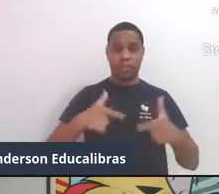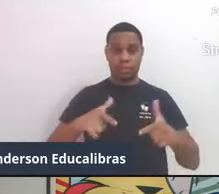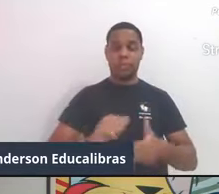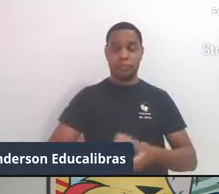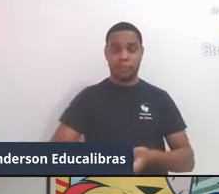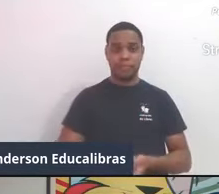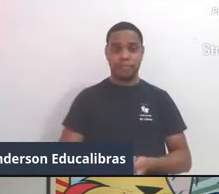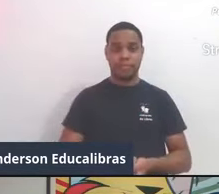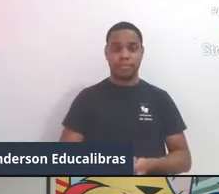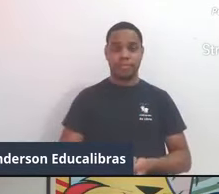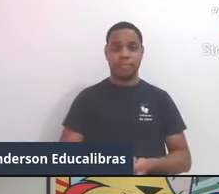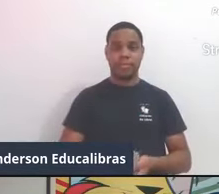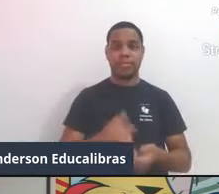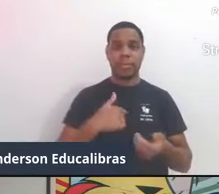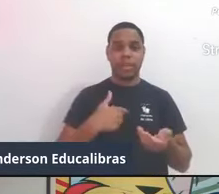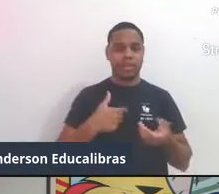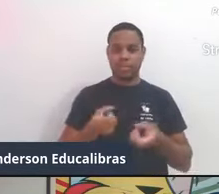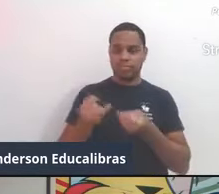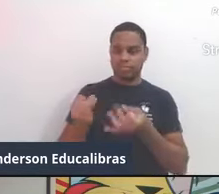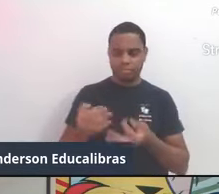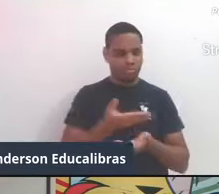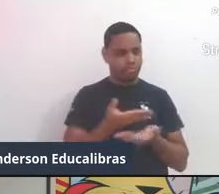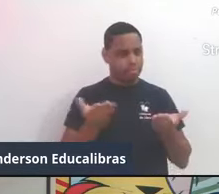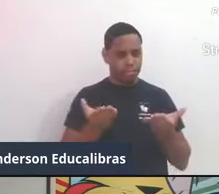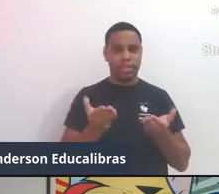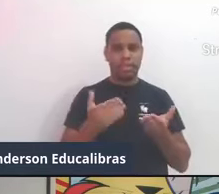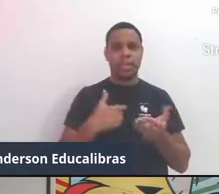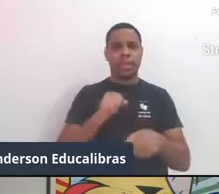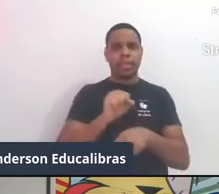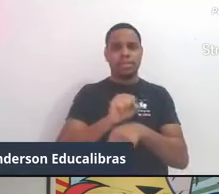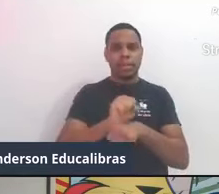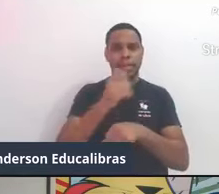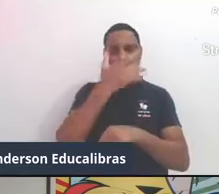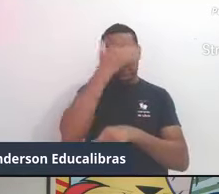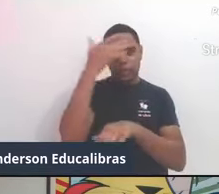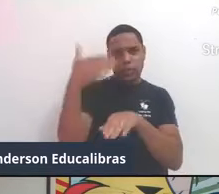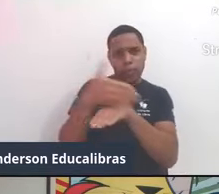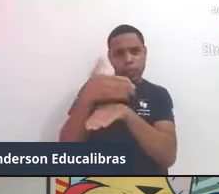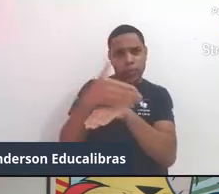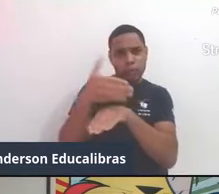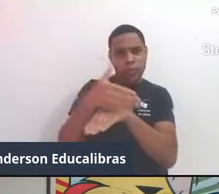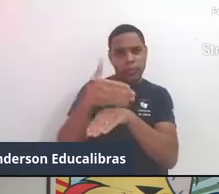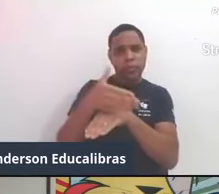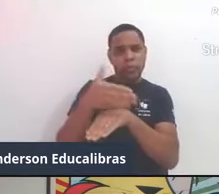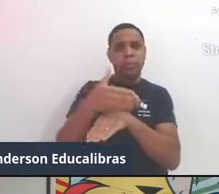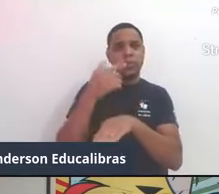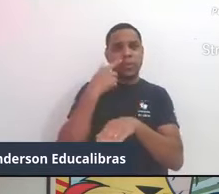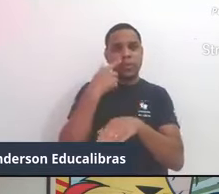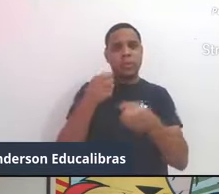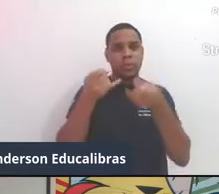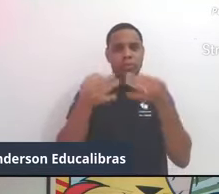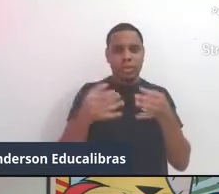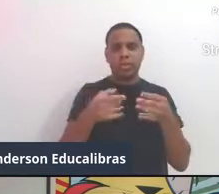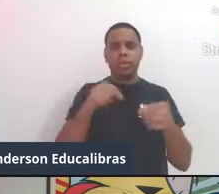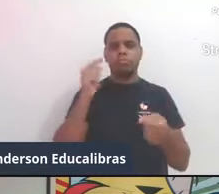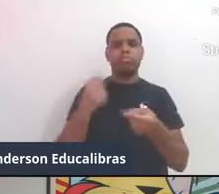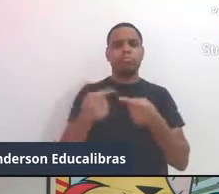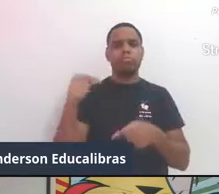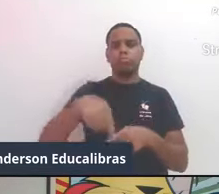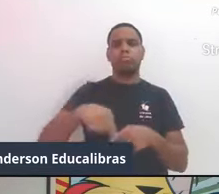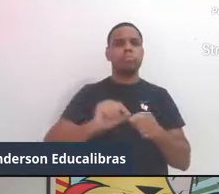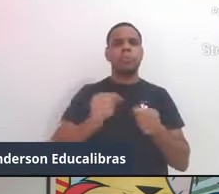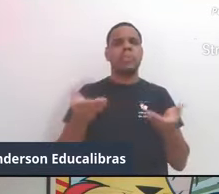de passar a palavra para vocês, até para esperar um pouco as pessoas que vão entrando, eu vou contextualizar rapidamente o que nós estamos fazendo